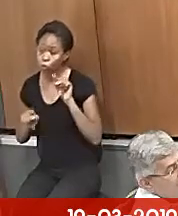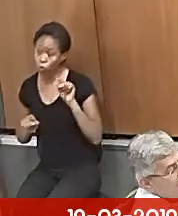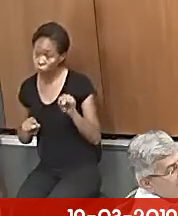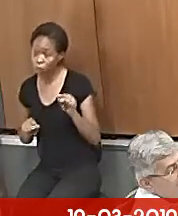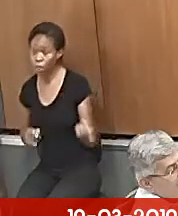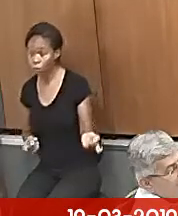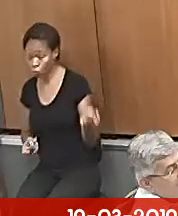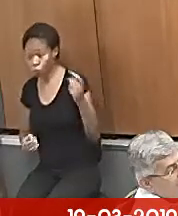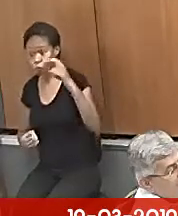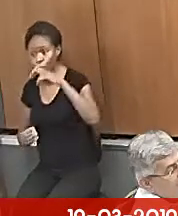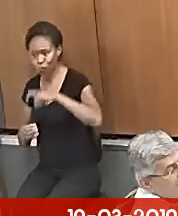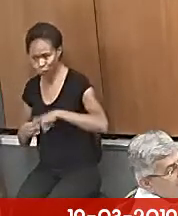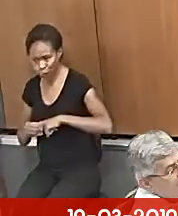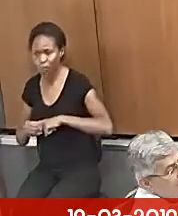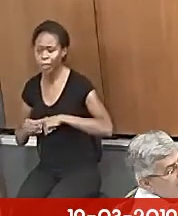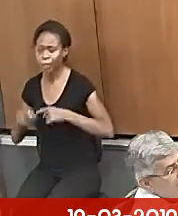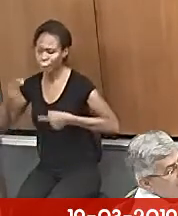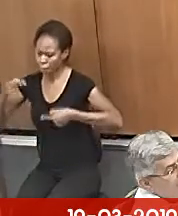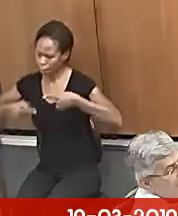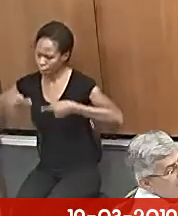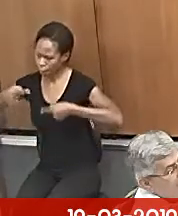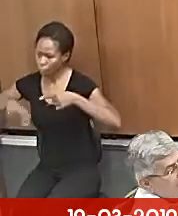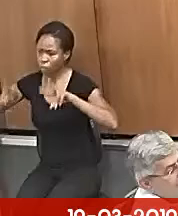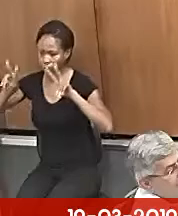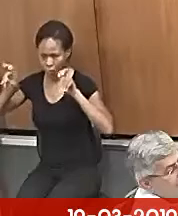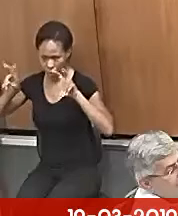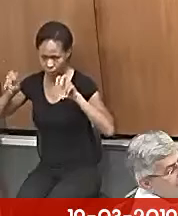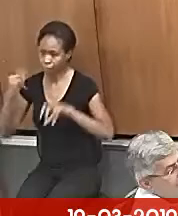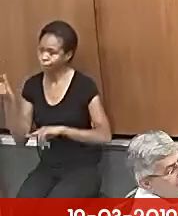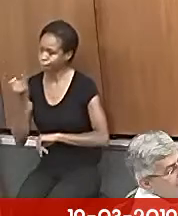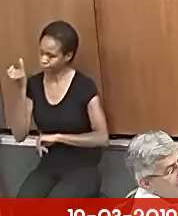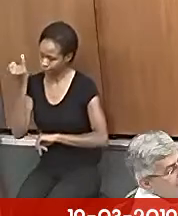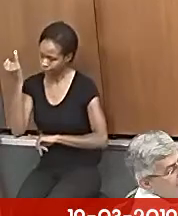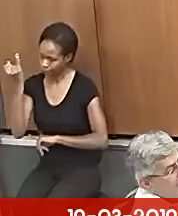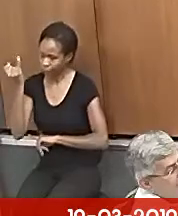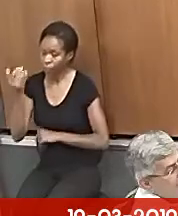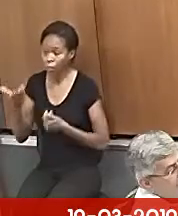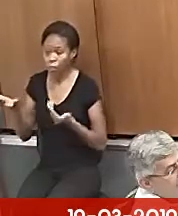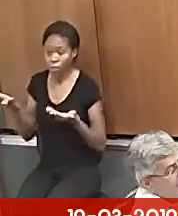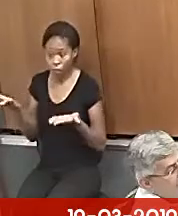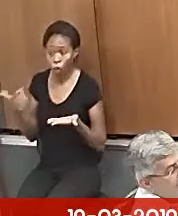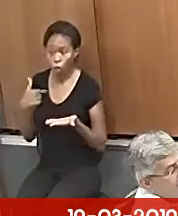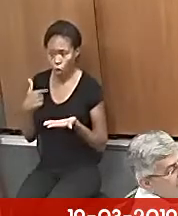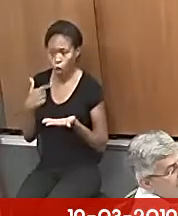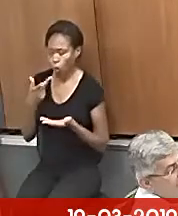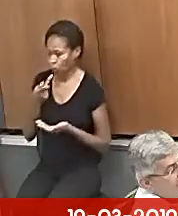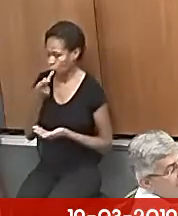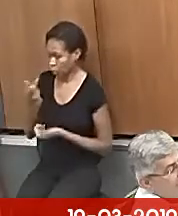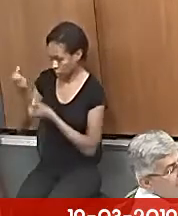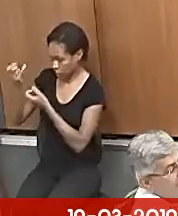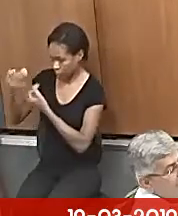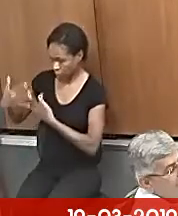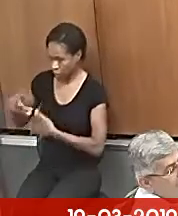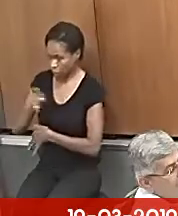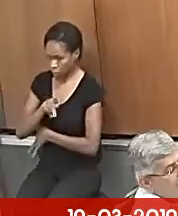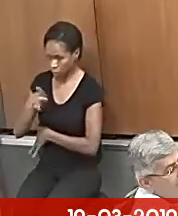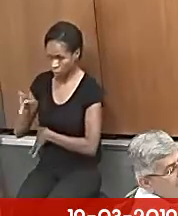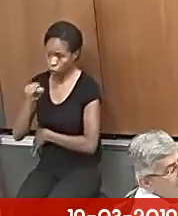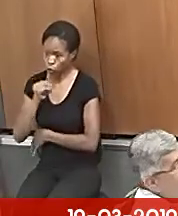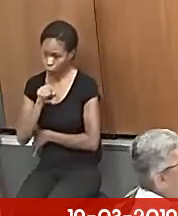discutir essa causa e essa bandeira muito importante viu eu vou passar o presidente a sua fala ea gente